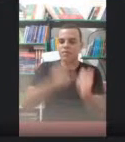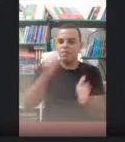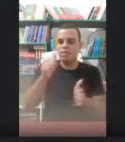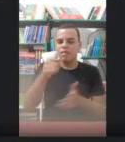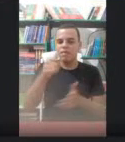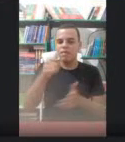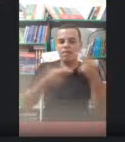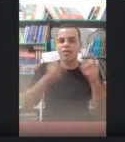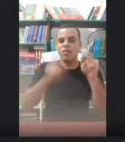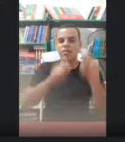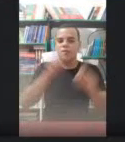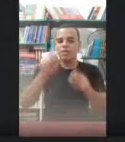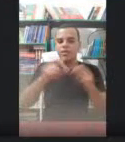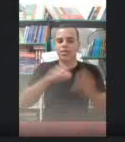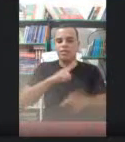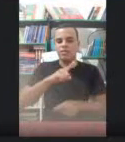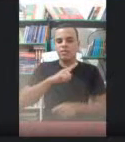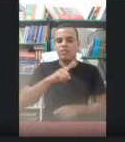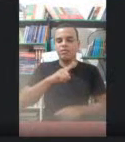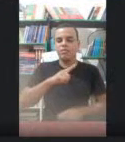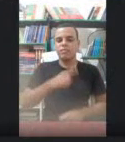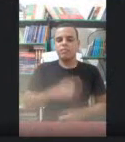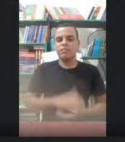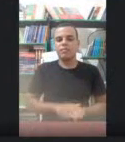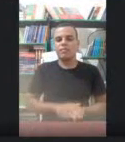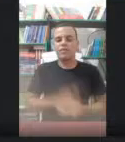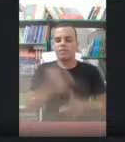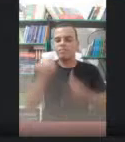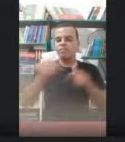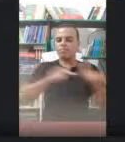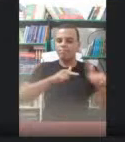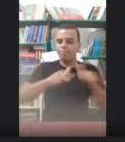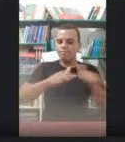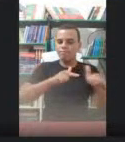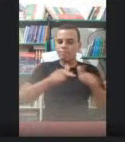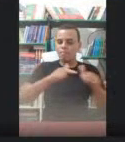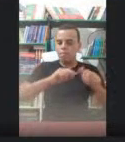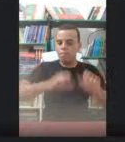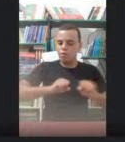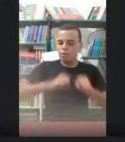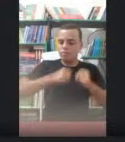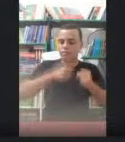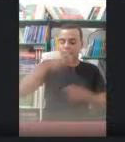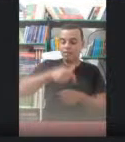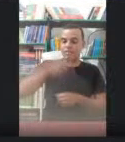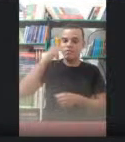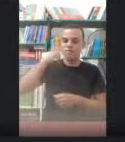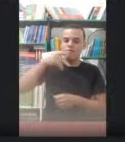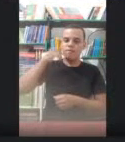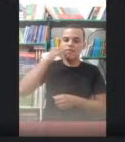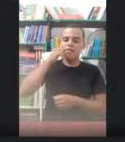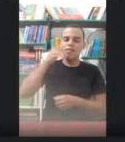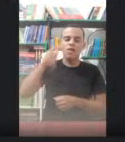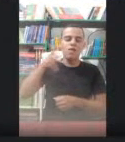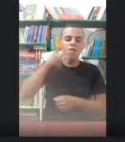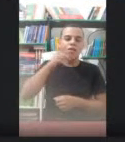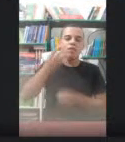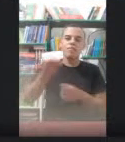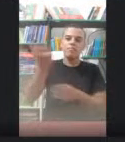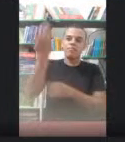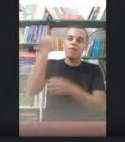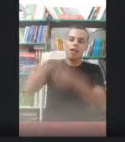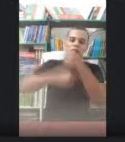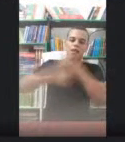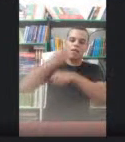existe todo um trabalho que vem se desenvolvido aqui em João Pessoa desde 2011, quando